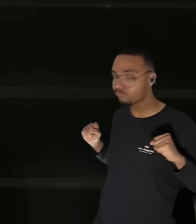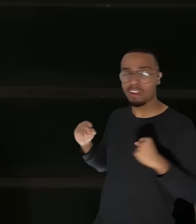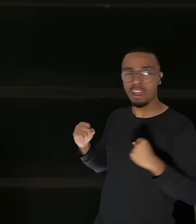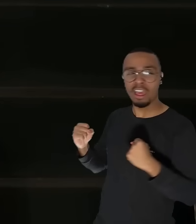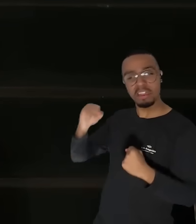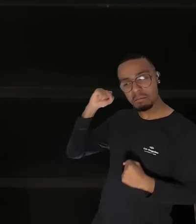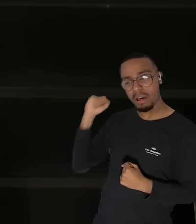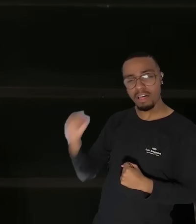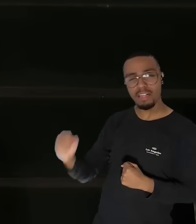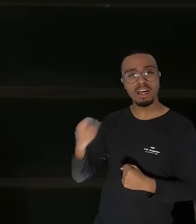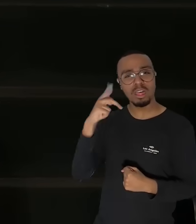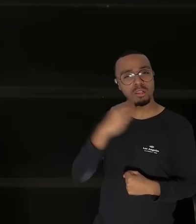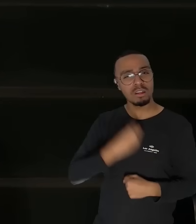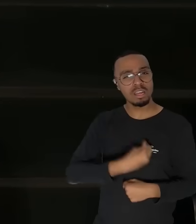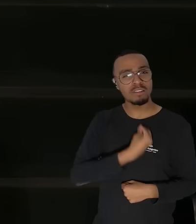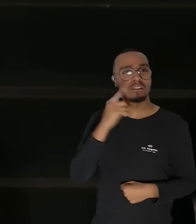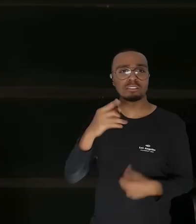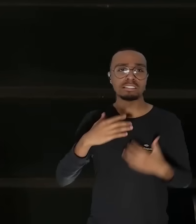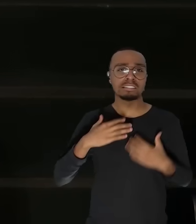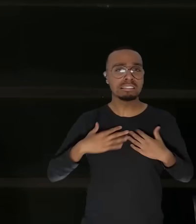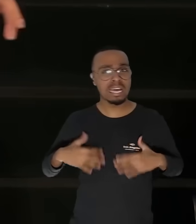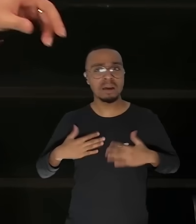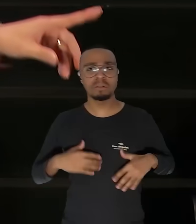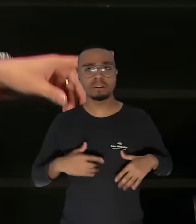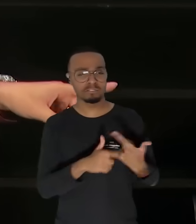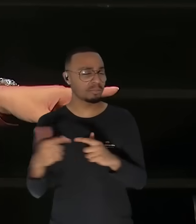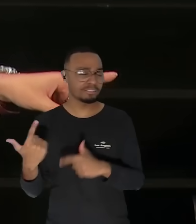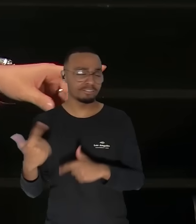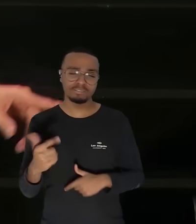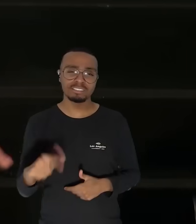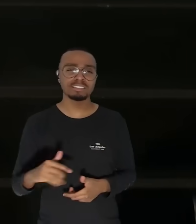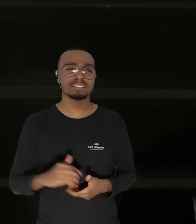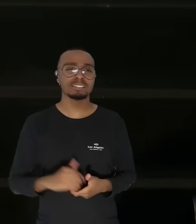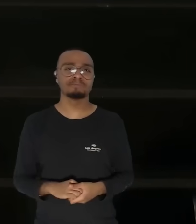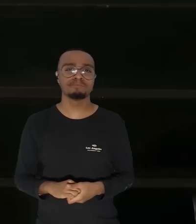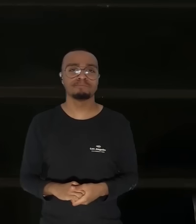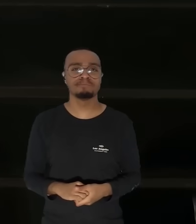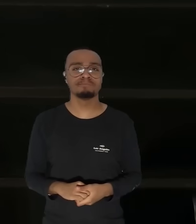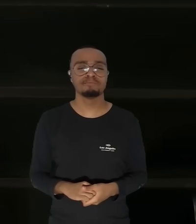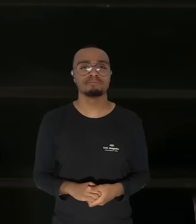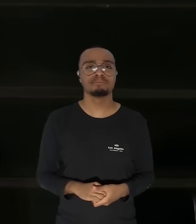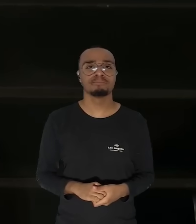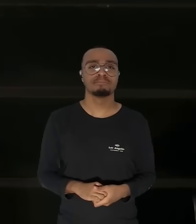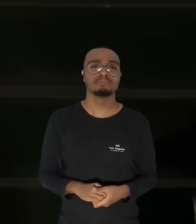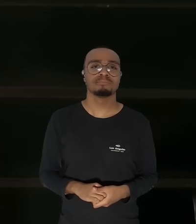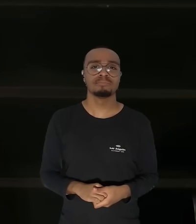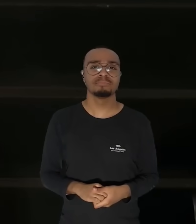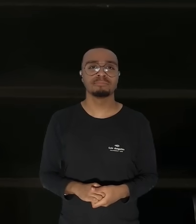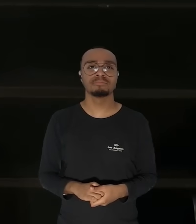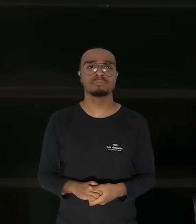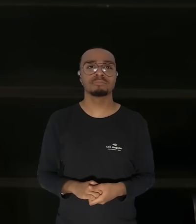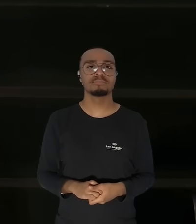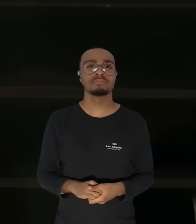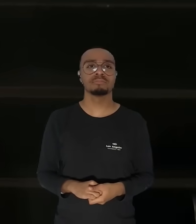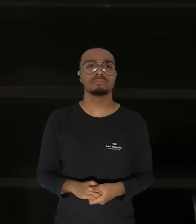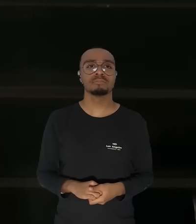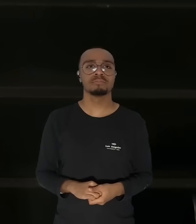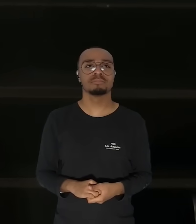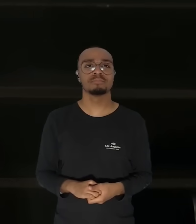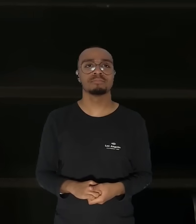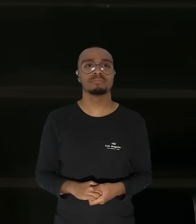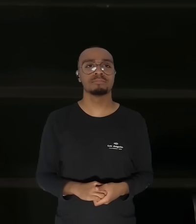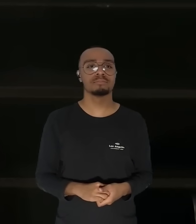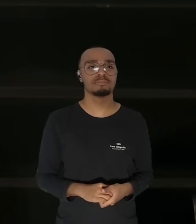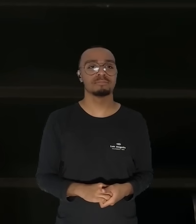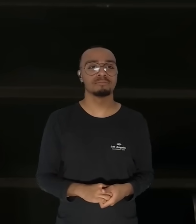Não deve. Quando você está em tempestades, você tem que entender que elas são